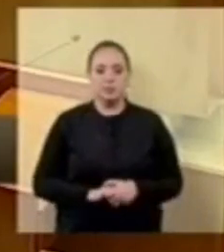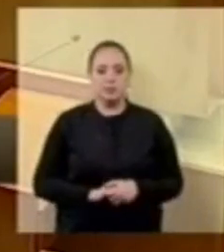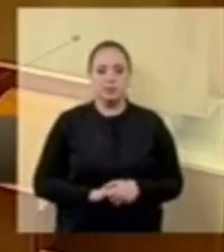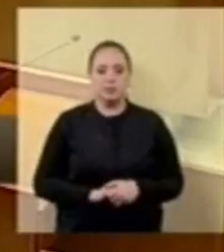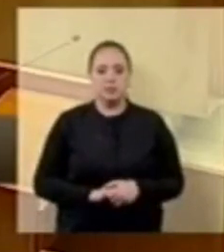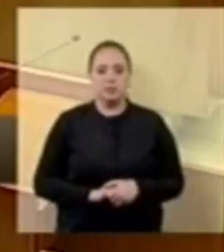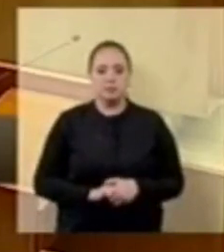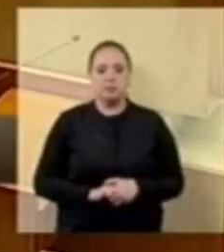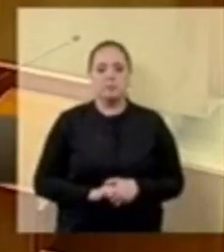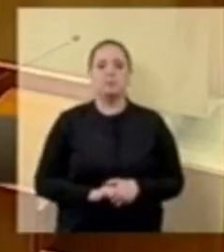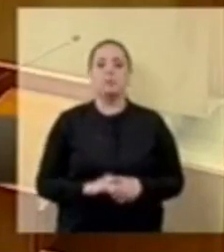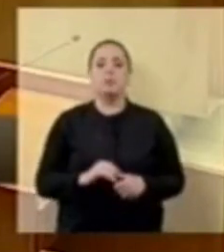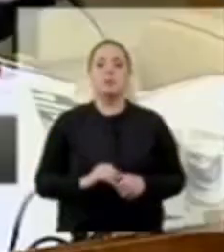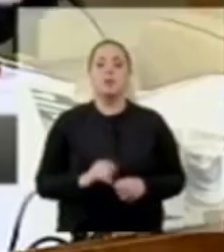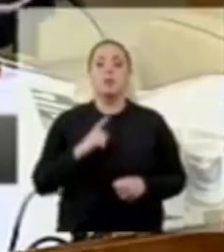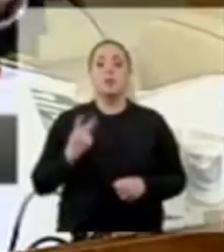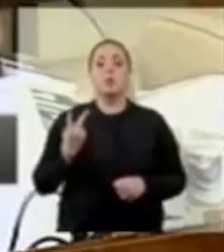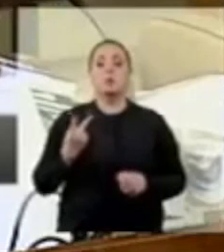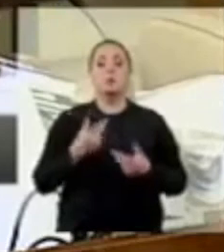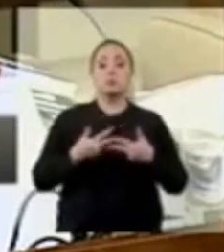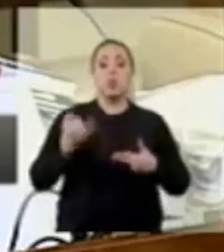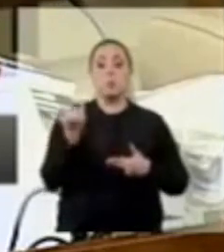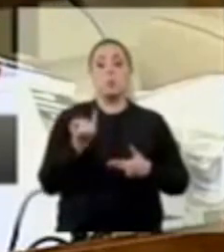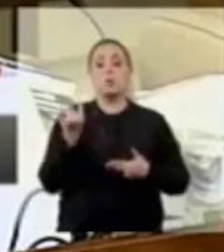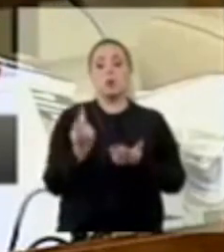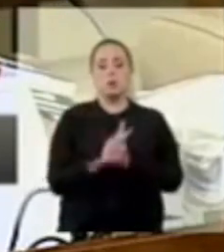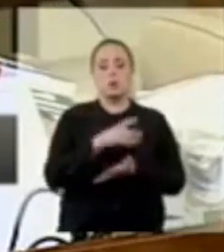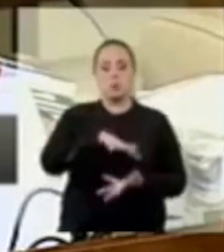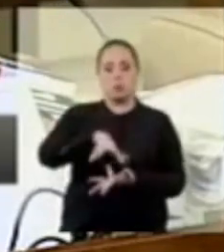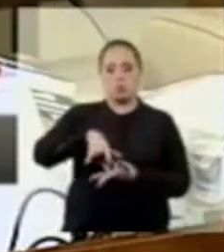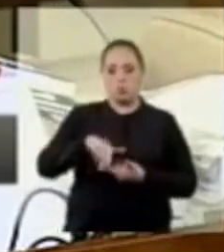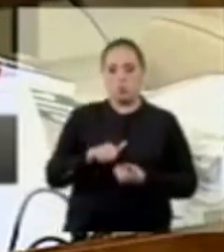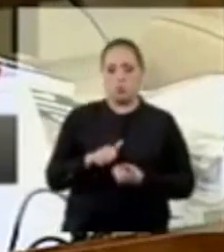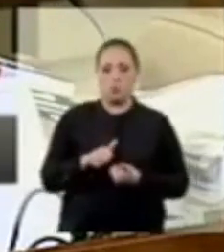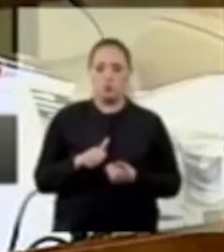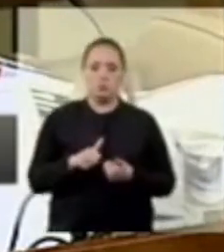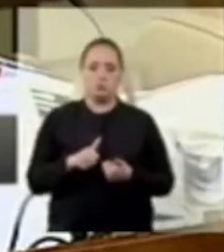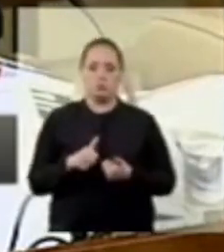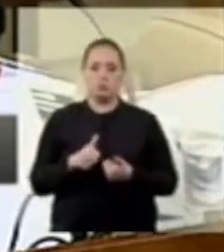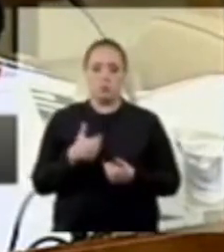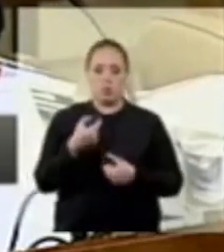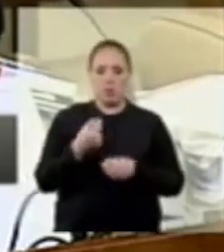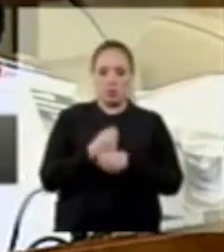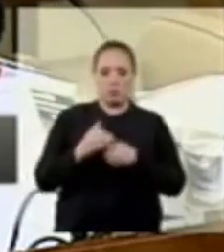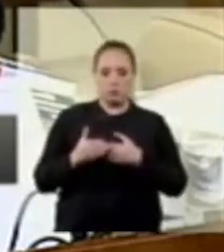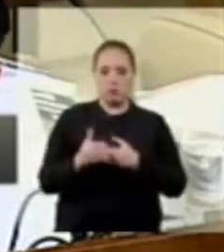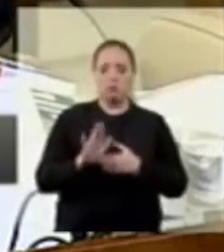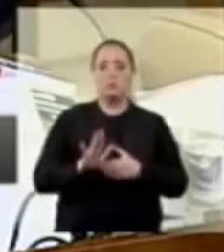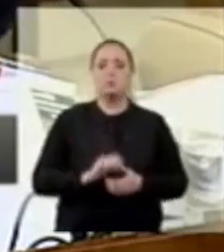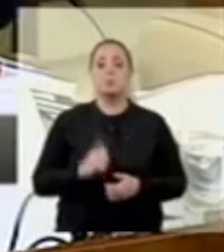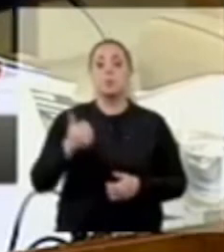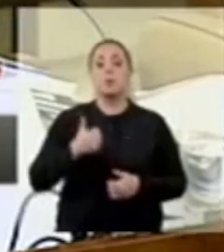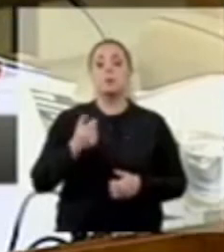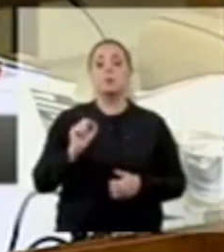há dois movimentos importantes que ocorreram no mundo nas últimas décadas primeiro foi o que se